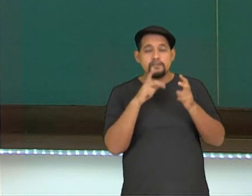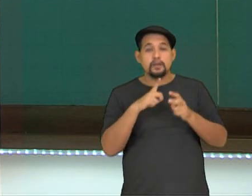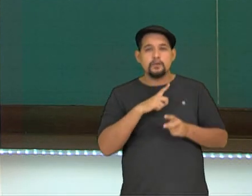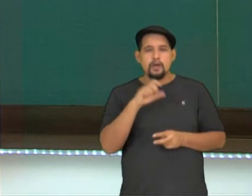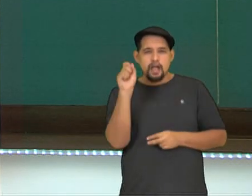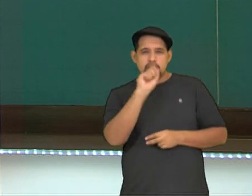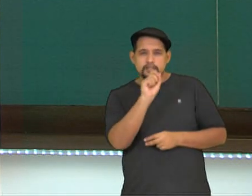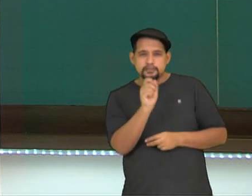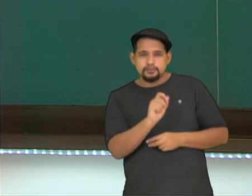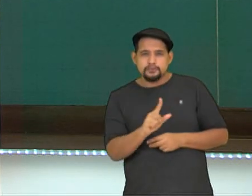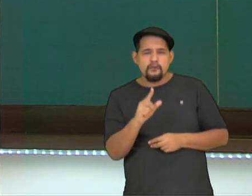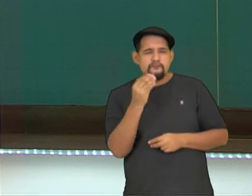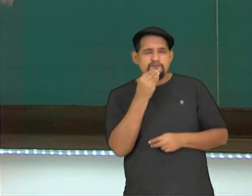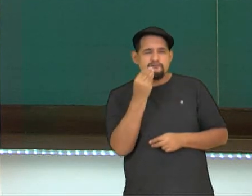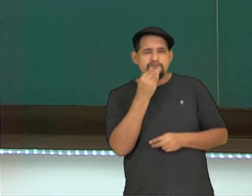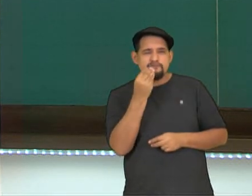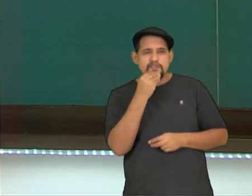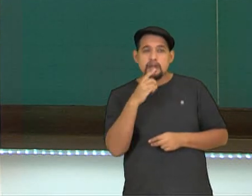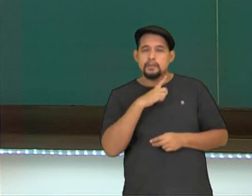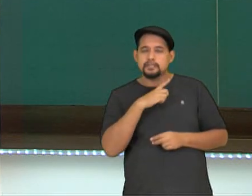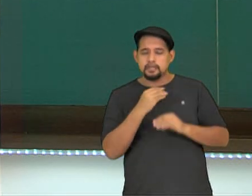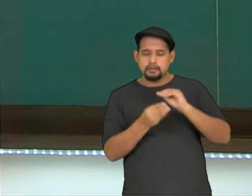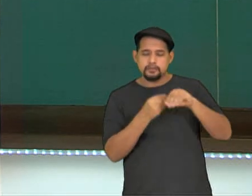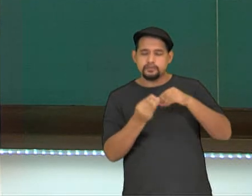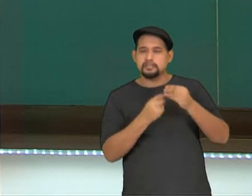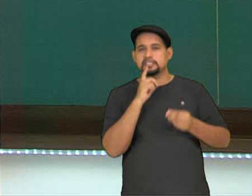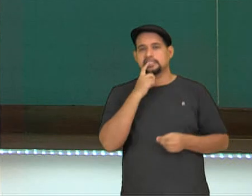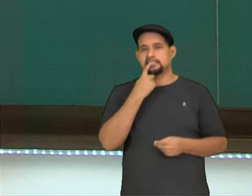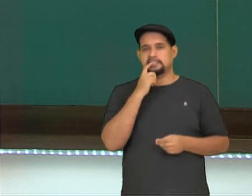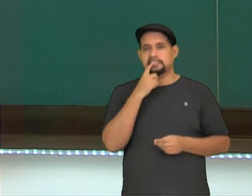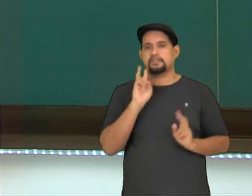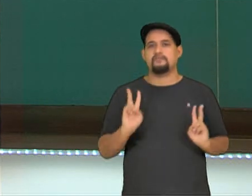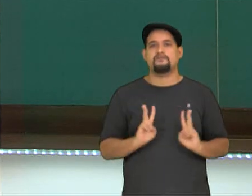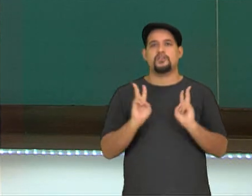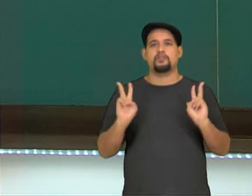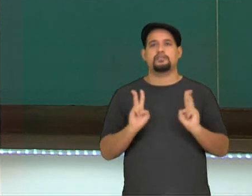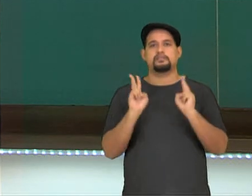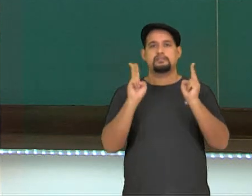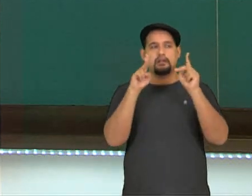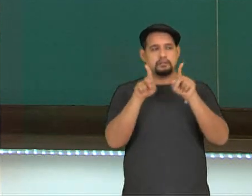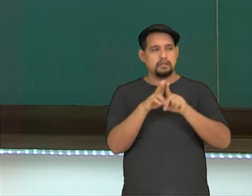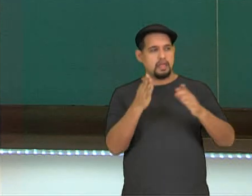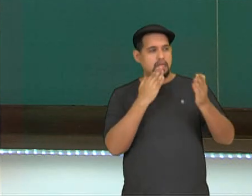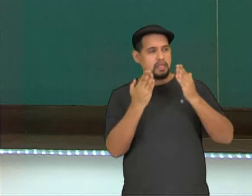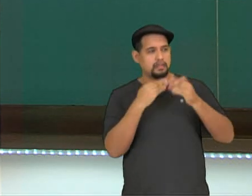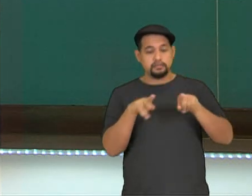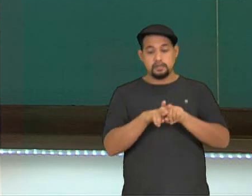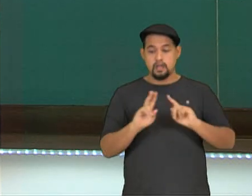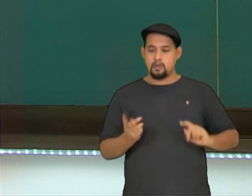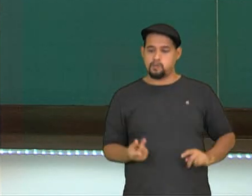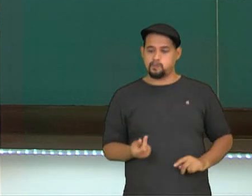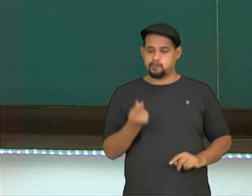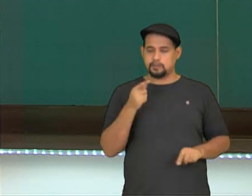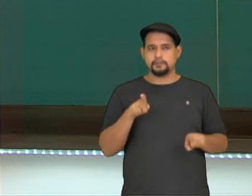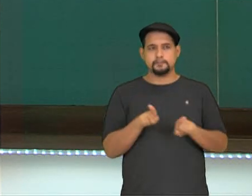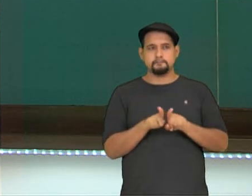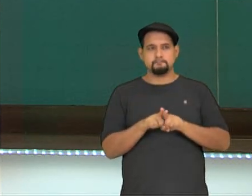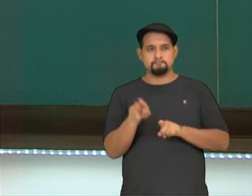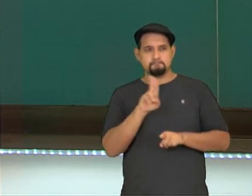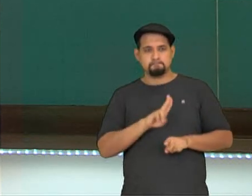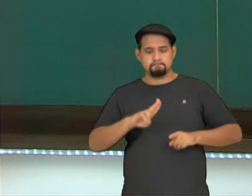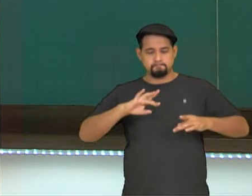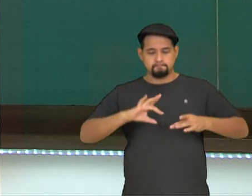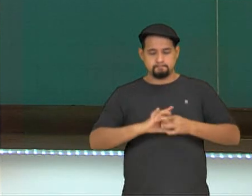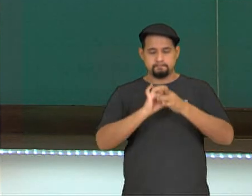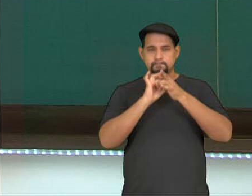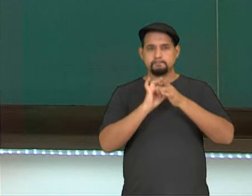o azul, que ele está um pouquinho fraquinho, mas azul misturado com ouro. Ele era tão valorizado que ele era muito associado à riqueza do ouro, então ele sempre era colocado em